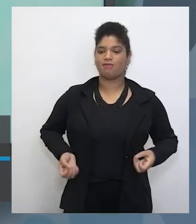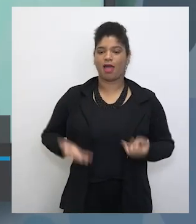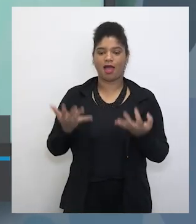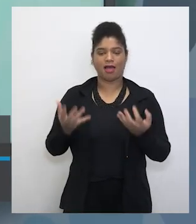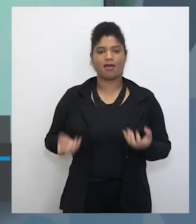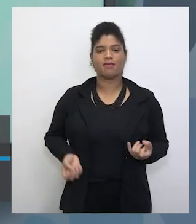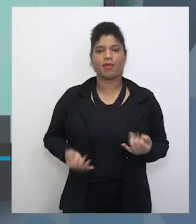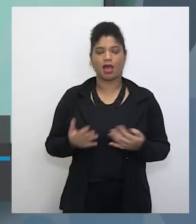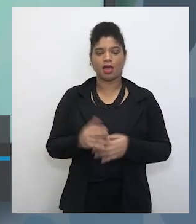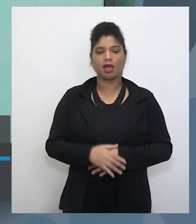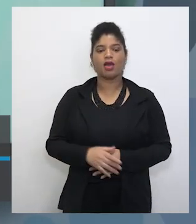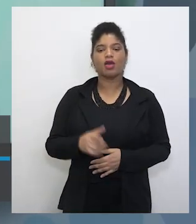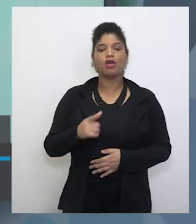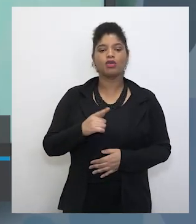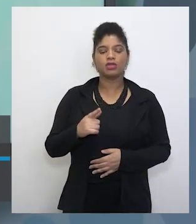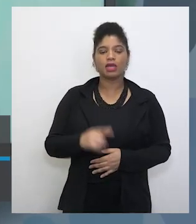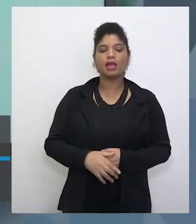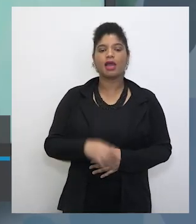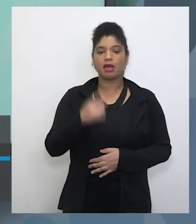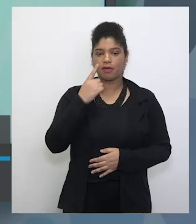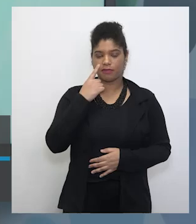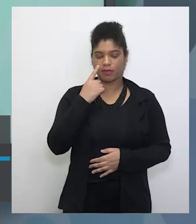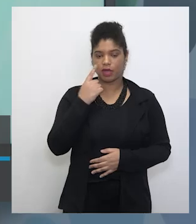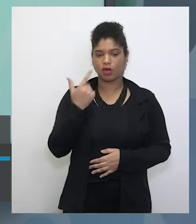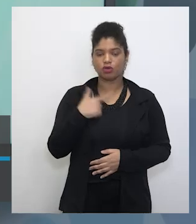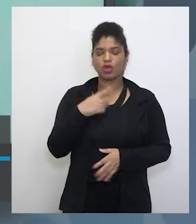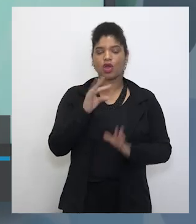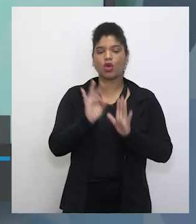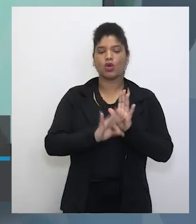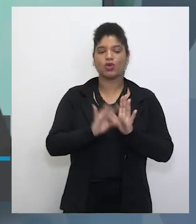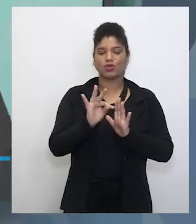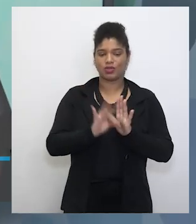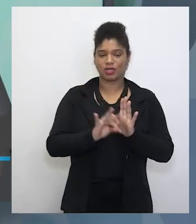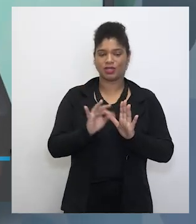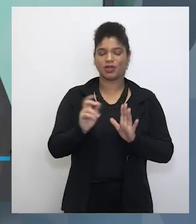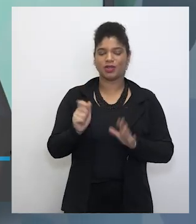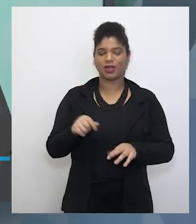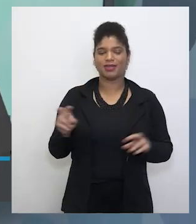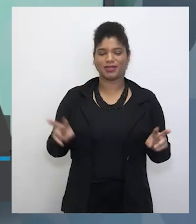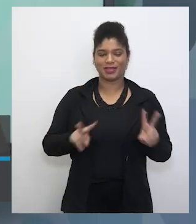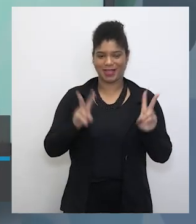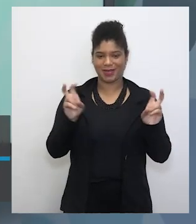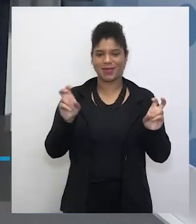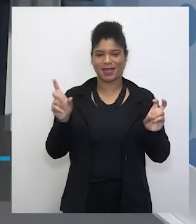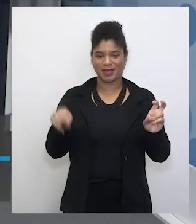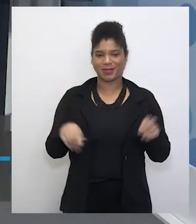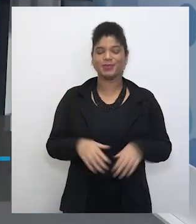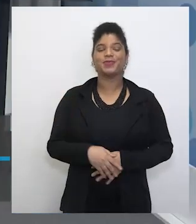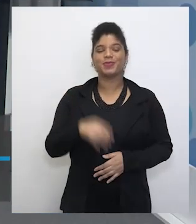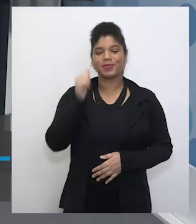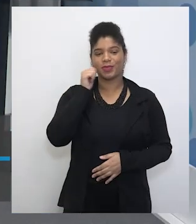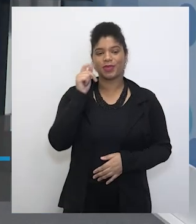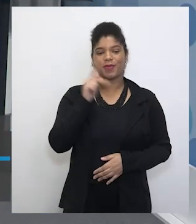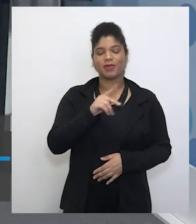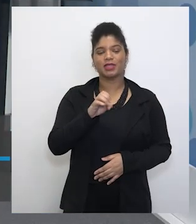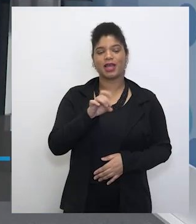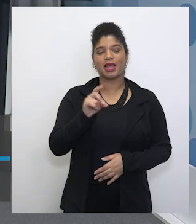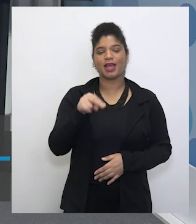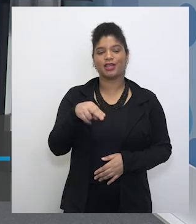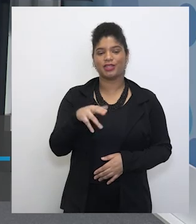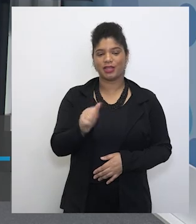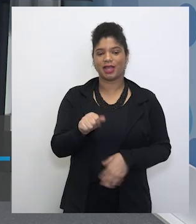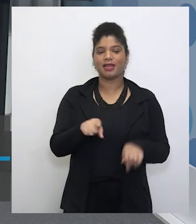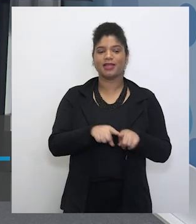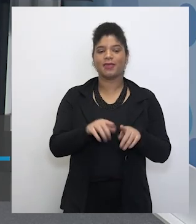e hoje a gente vai dar uma reforçada com um textinho aí sobre esse tópico. Beleza? A professora Edna, também